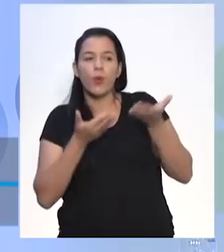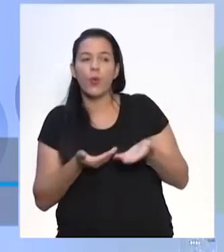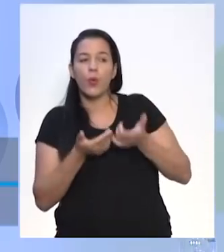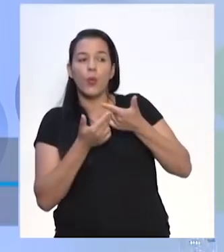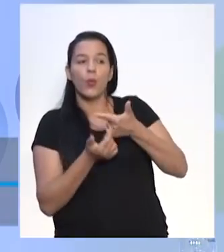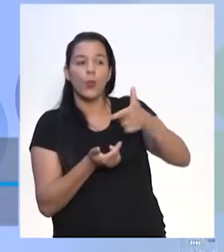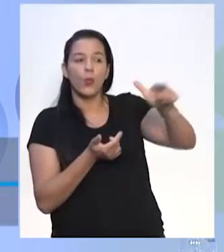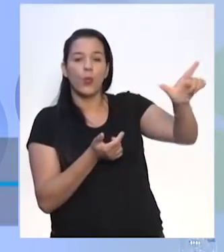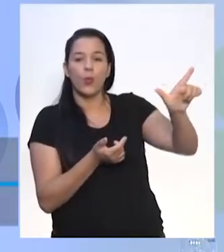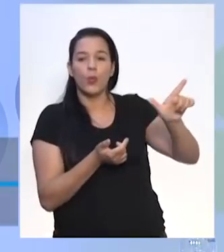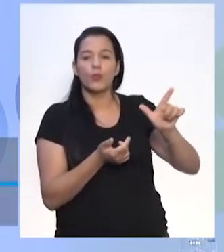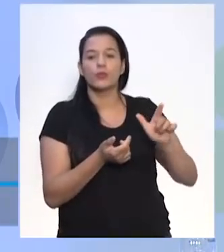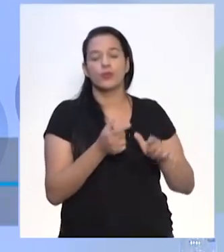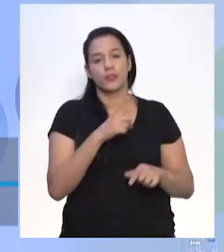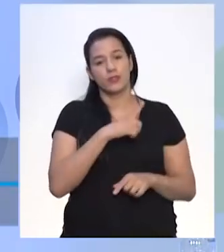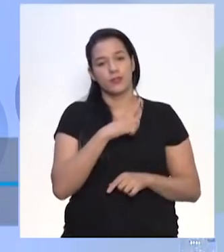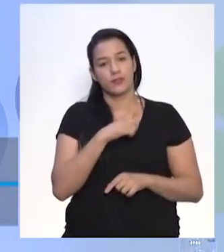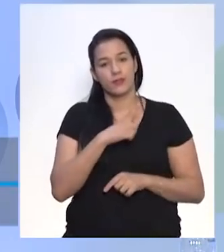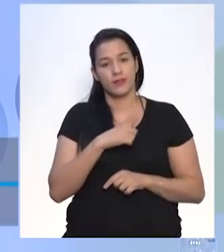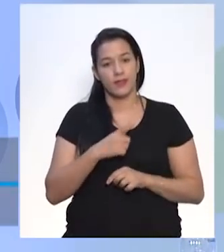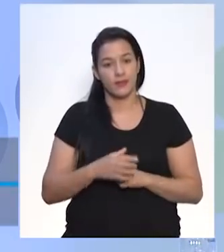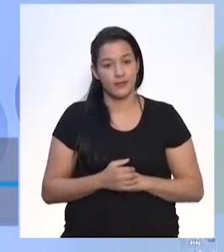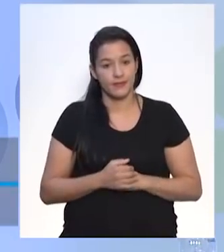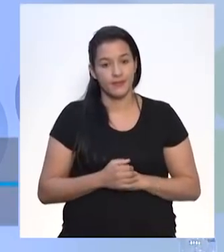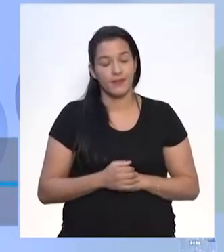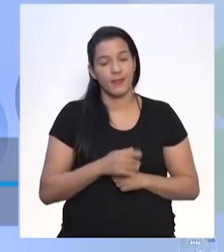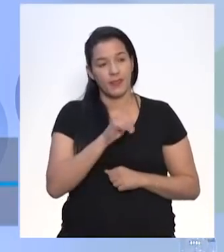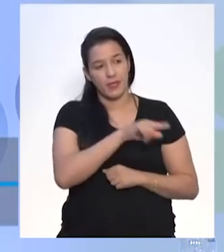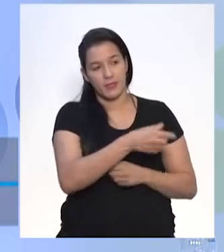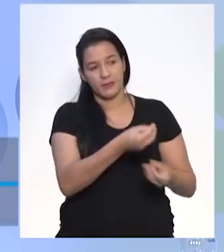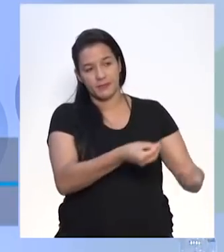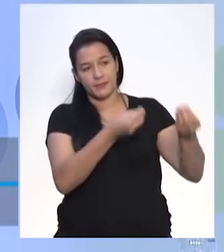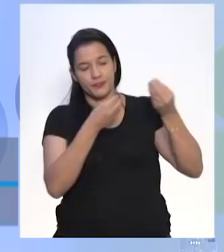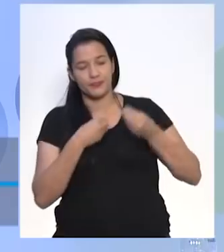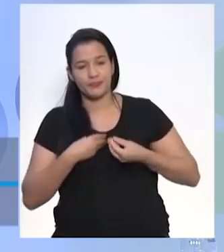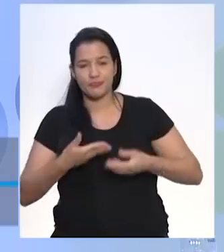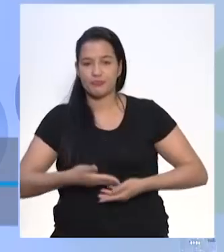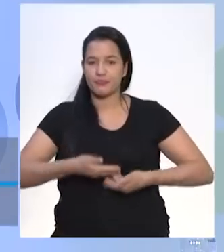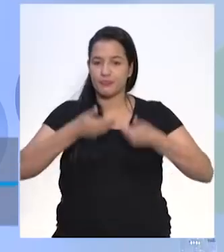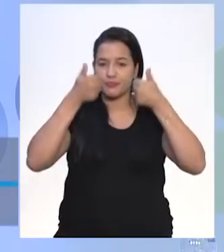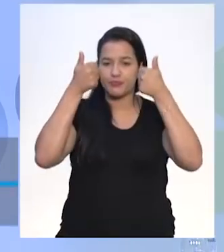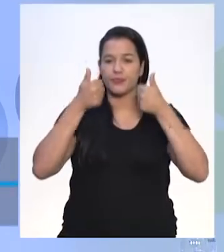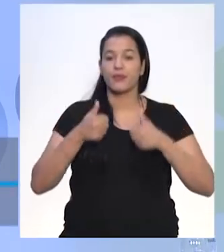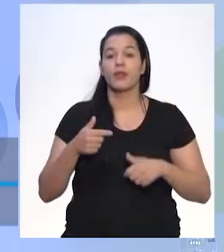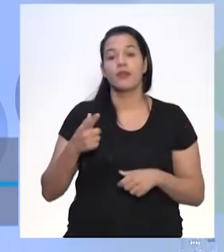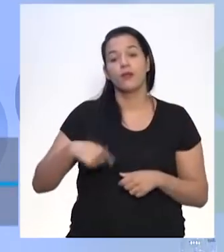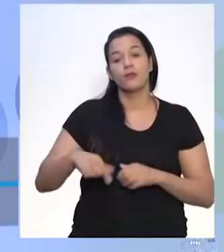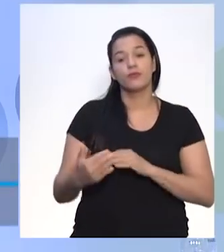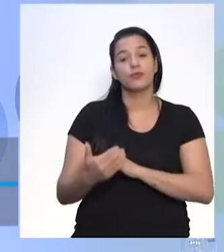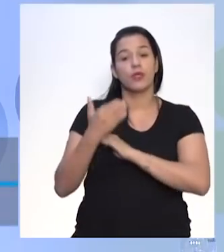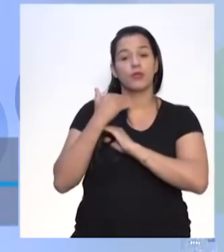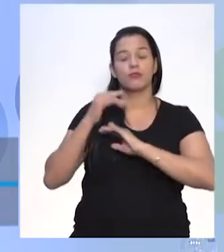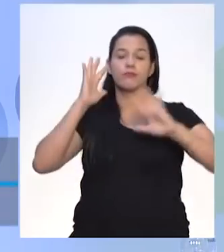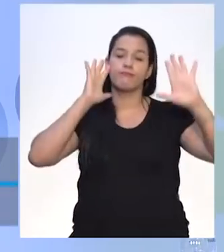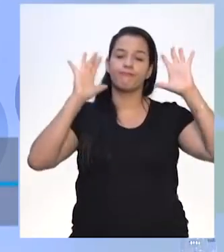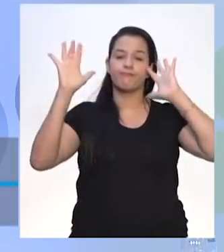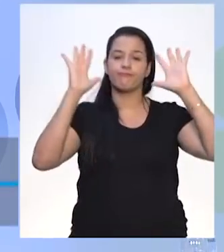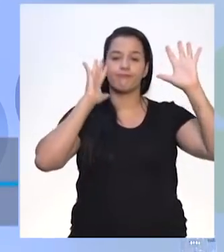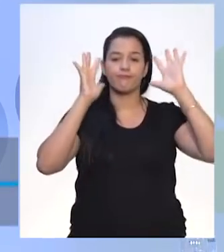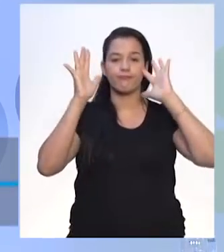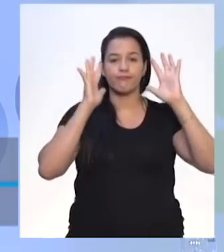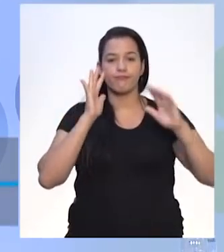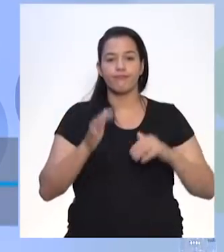outro e o que o outro tem para nos entregar de melhor. Não é? Essa é um pouco a reflexão que a gente faz quando